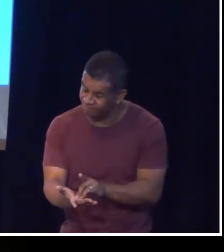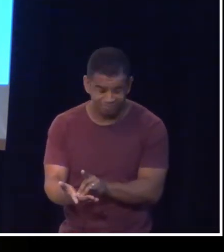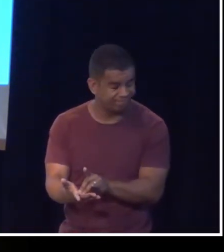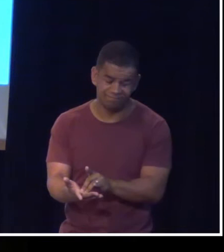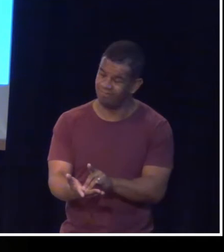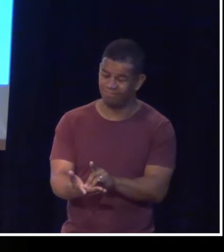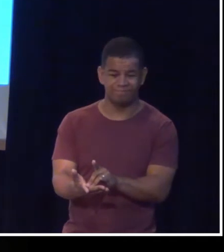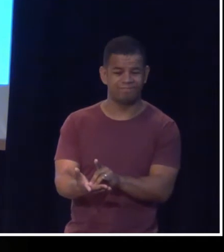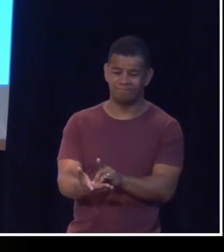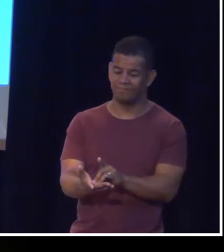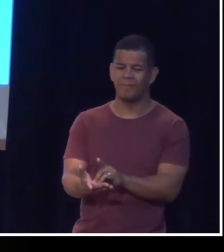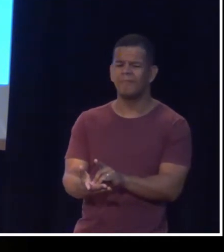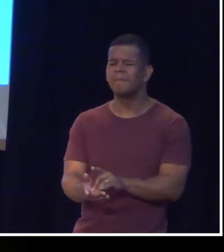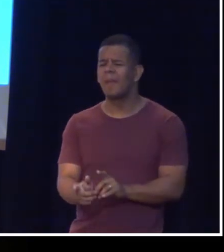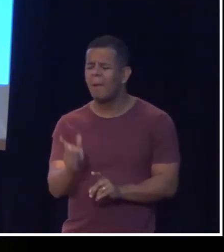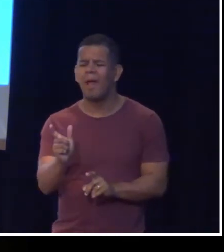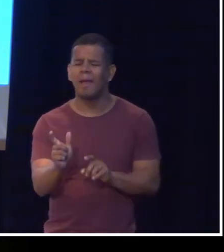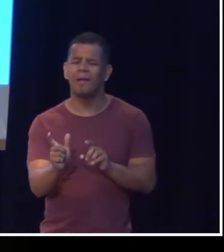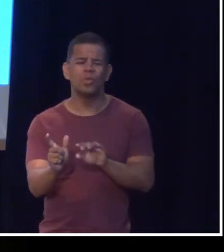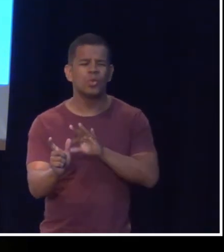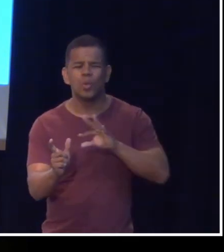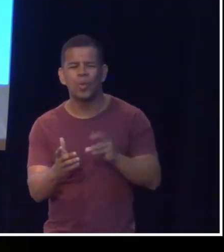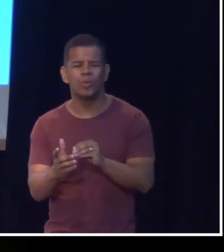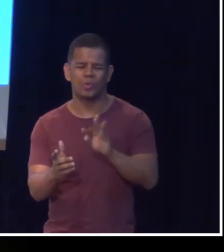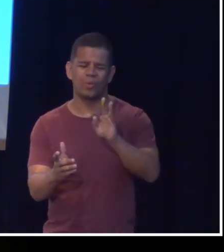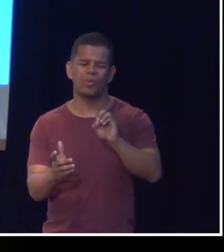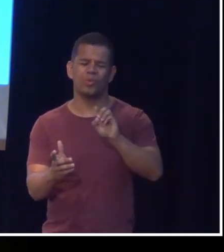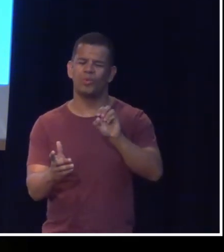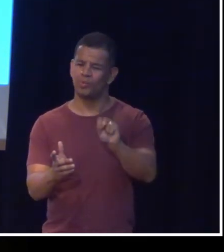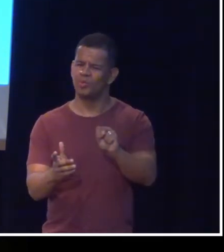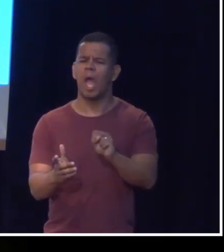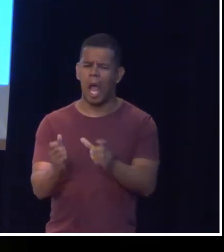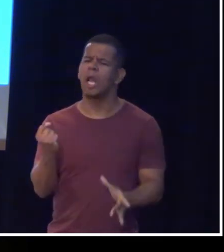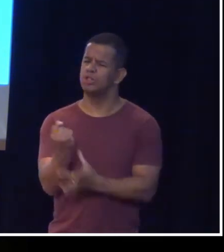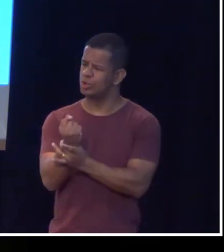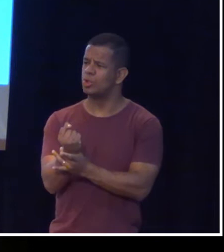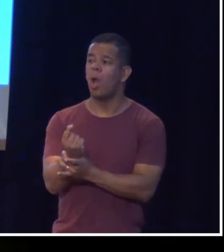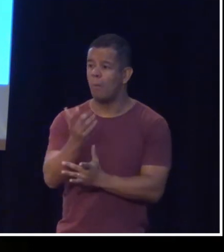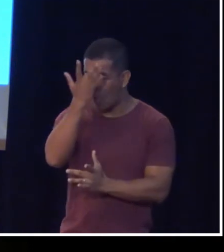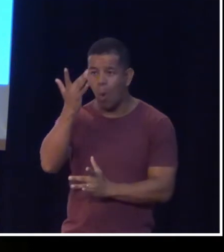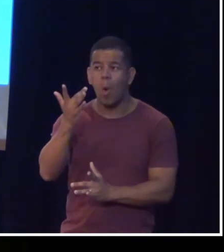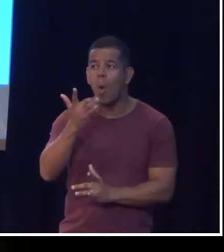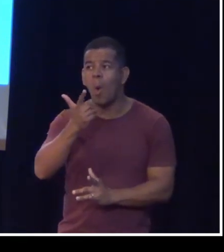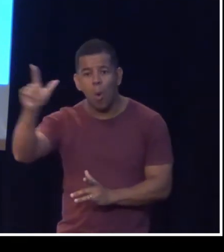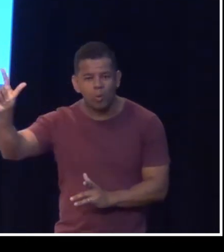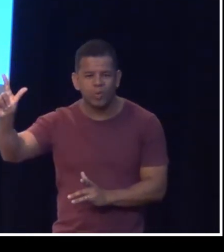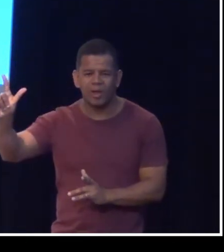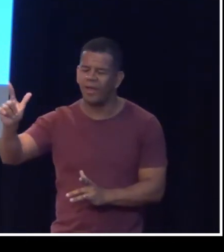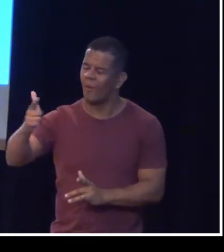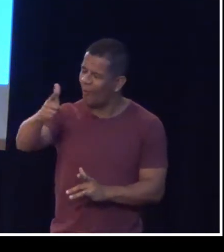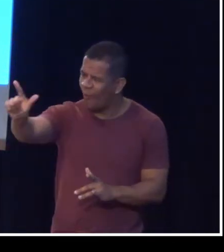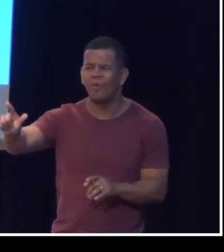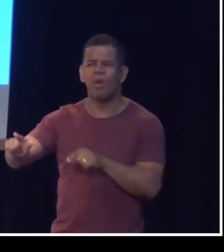Garantir a palavra a todos. A gente sempre é dessa forma. Né? A gente espera que o outro fale, a gente espera que o outro se expresse, a gente